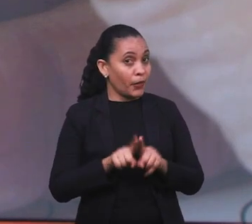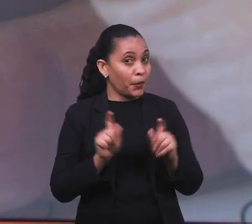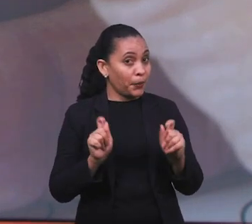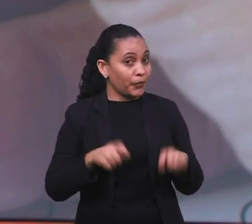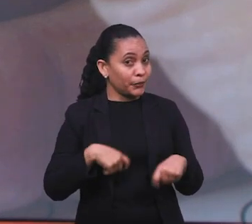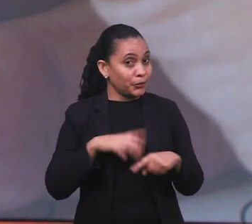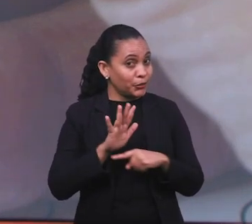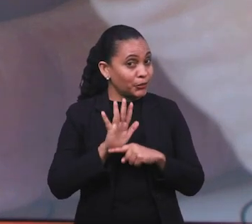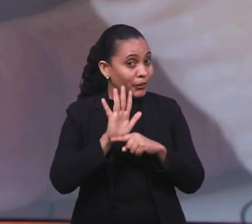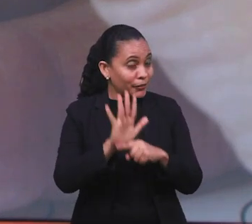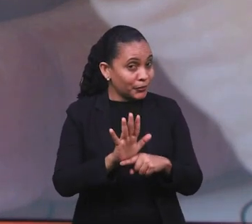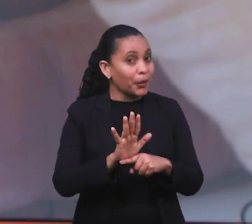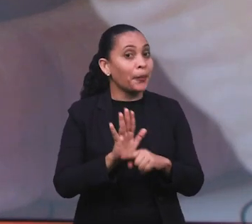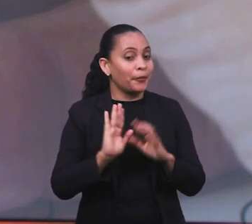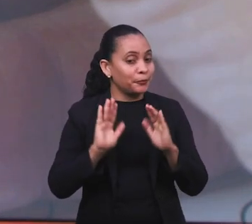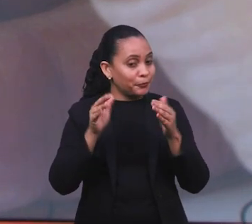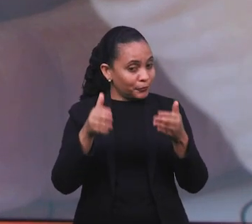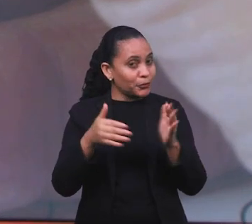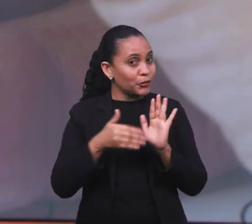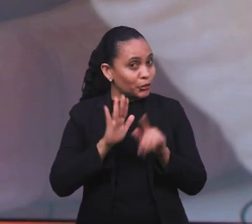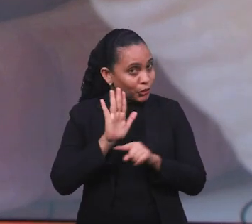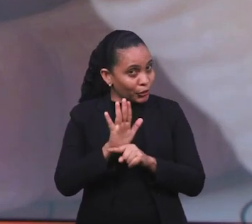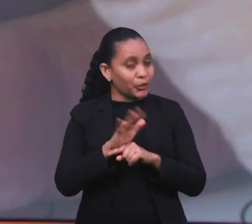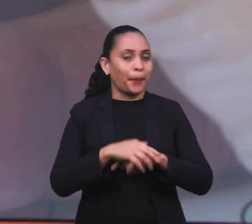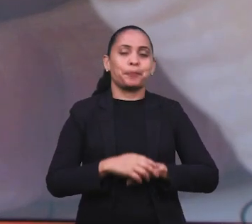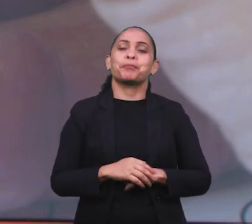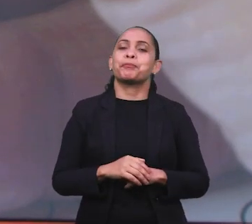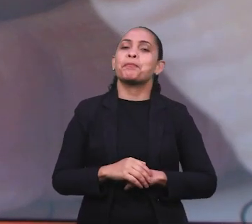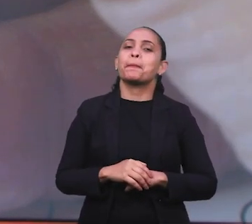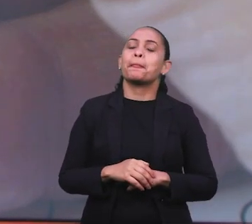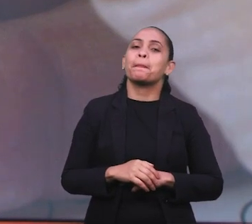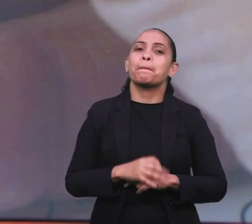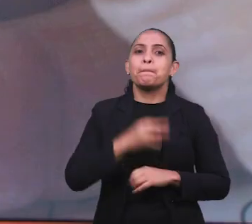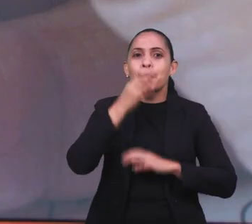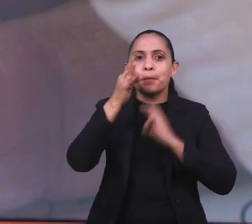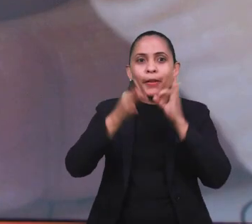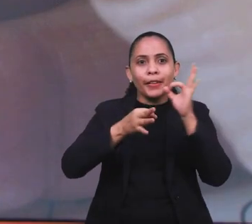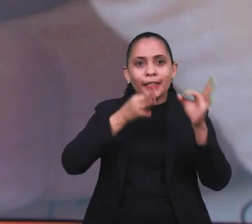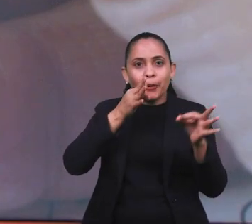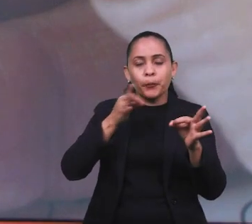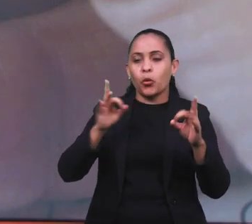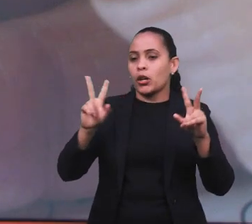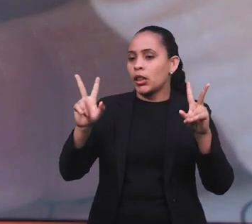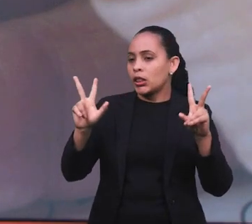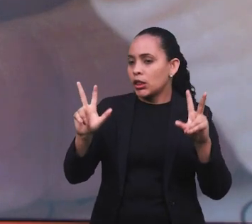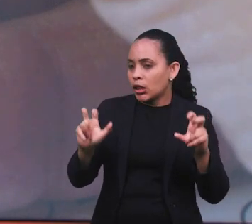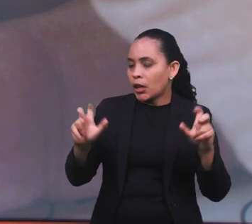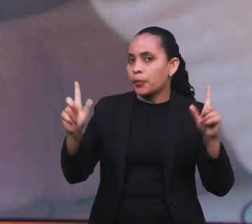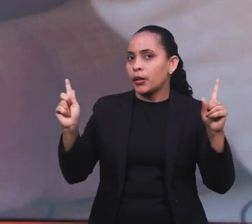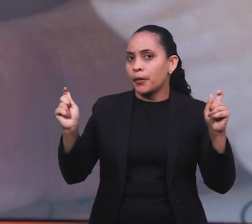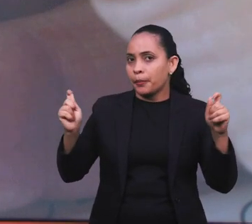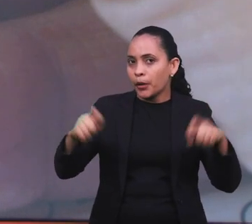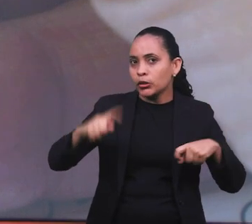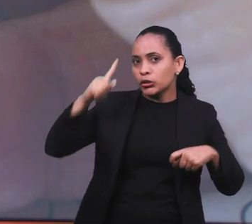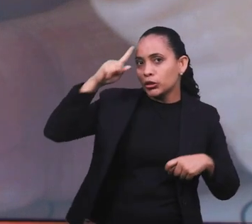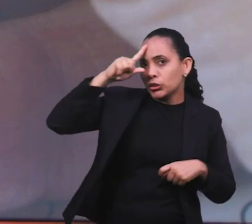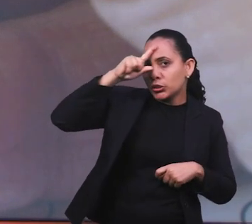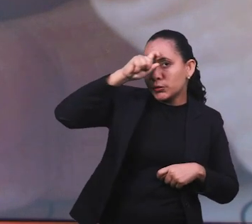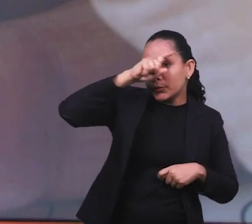de repente a gente pode trazer dicas também específicas sobre isso, tá? Mas é aquilo, qualquer assunto que